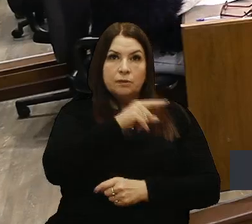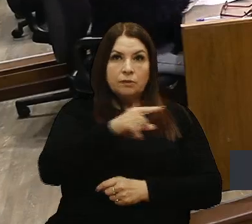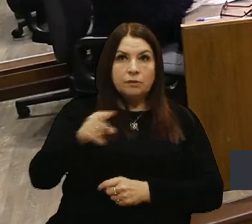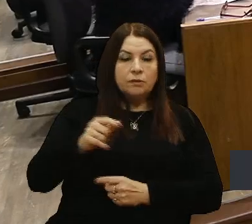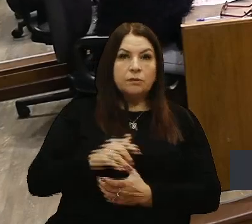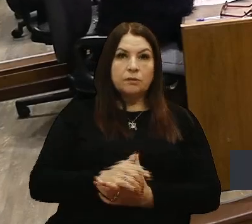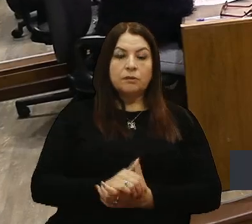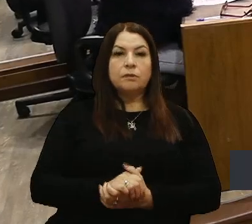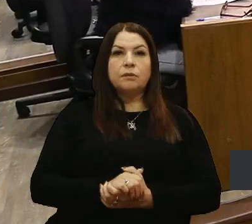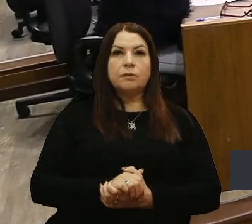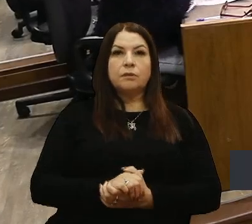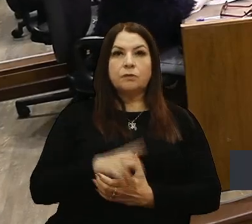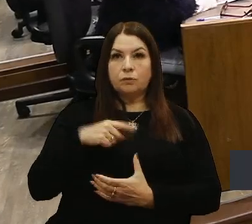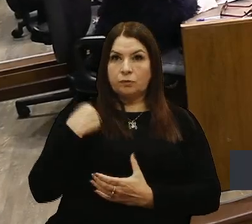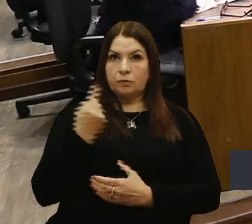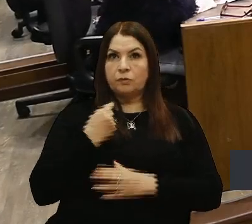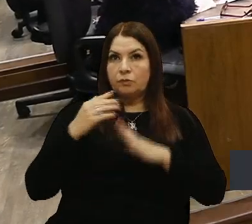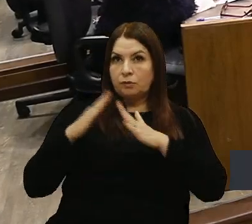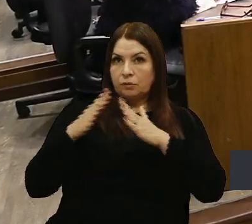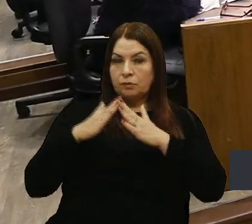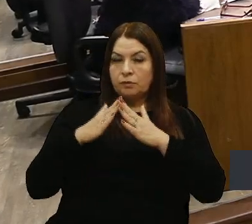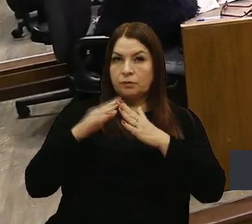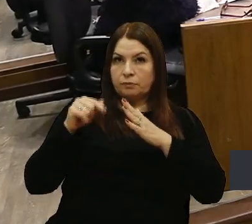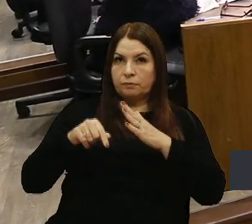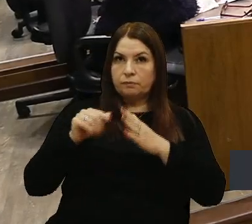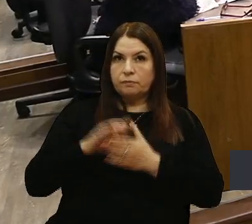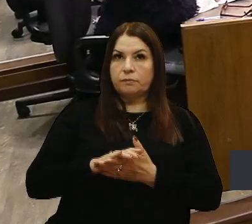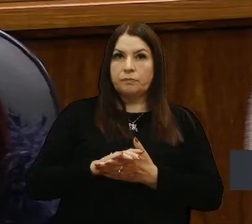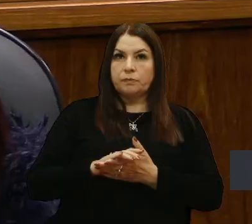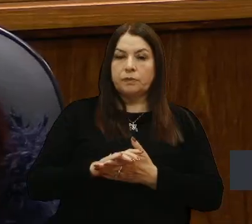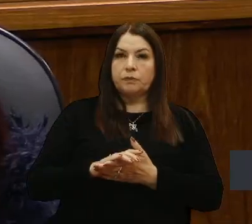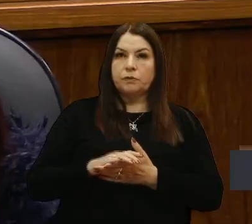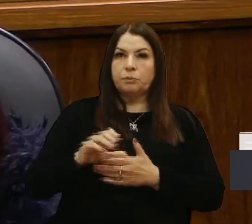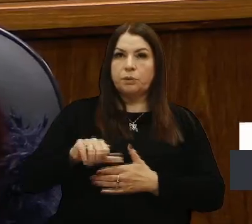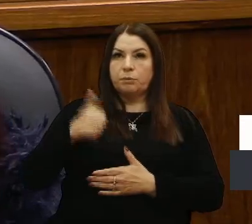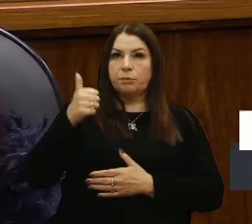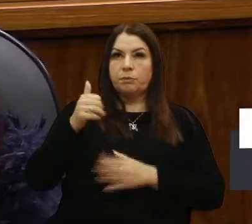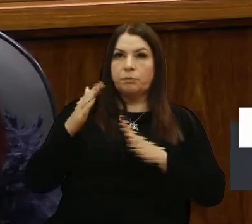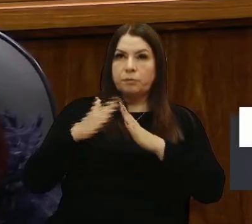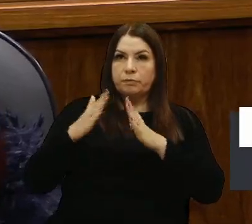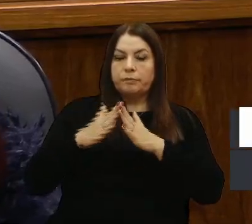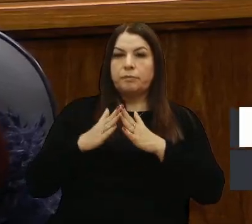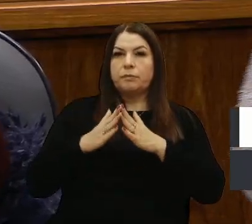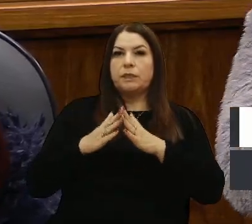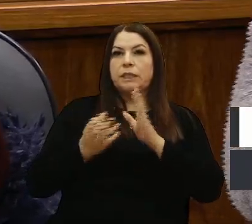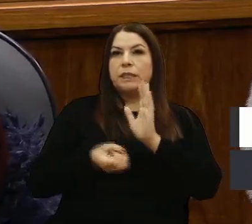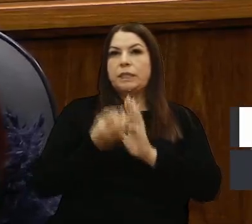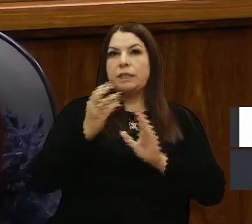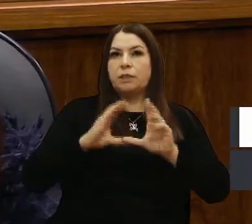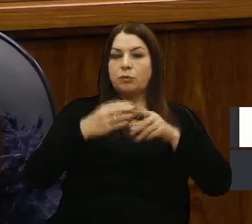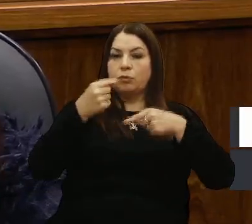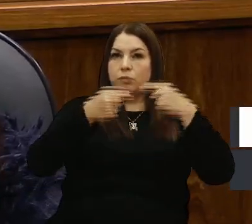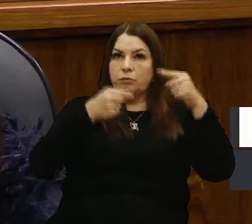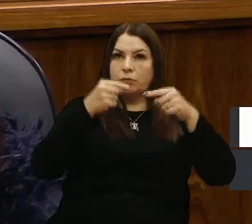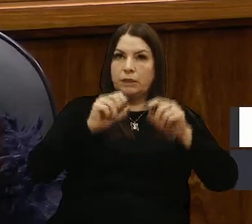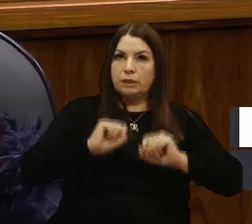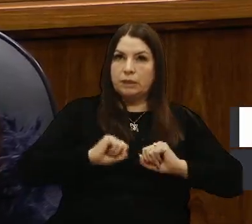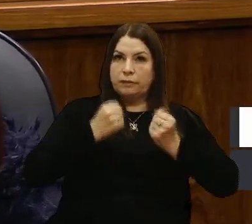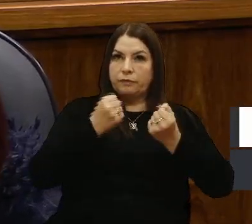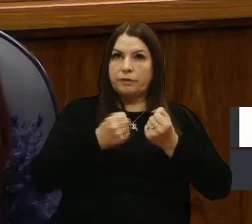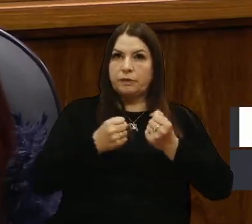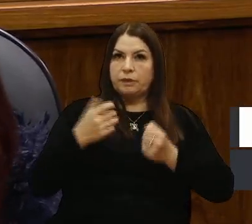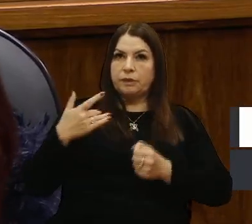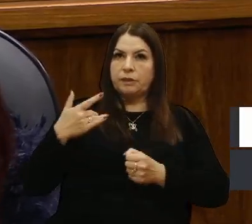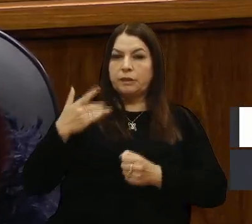de que a nossa Casa Legislativa foi uma das primeiras casas a criar a Frente Parlamentar em Defesa da